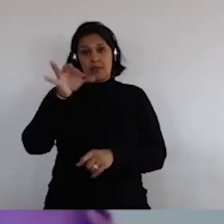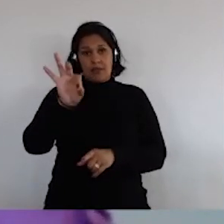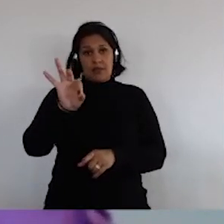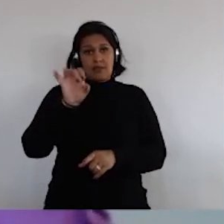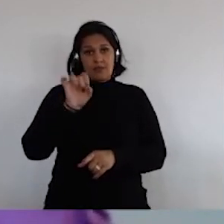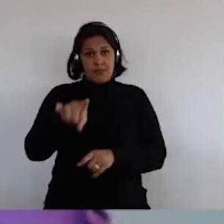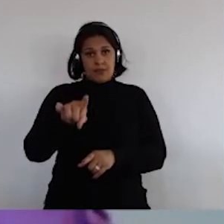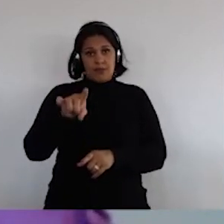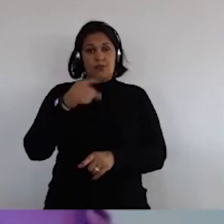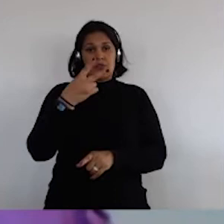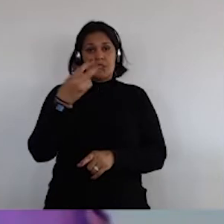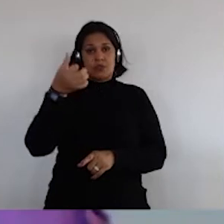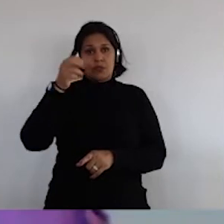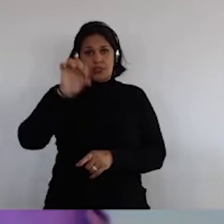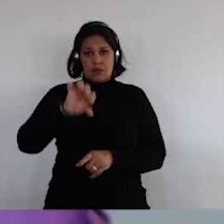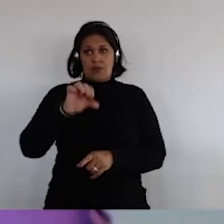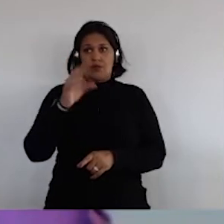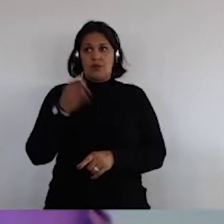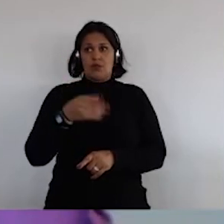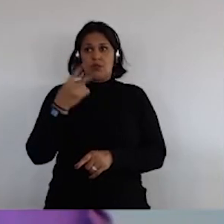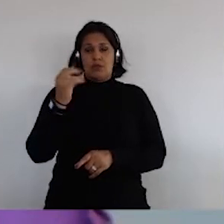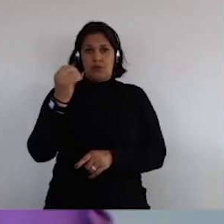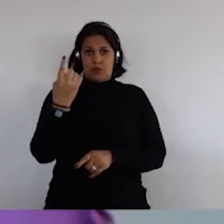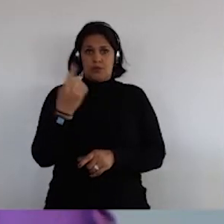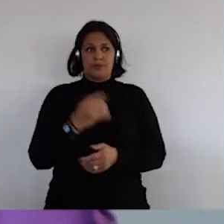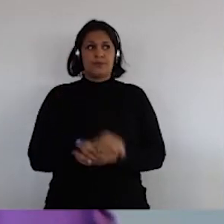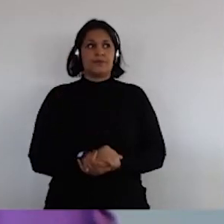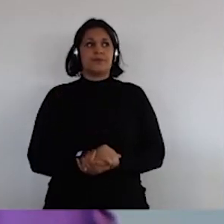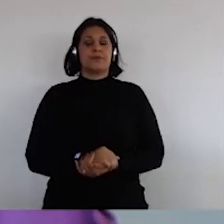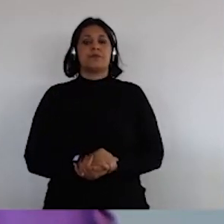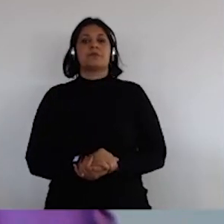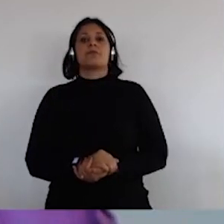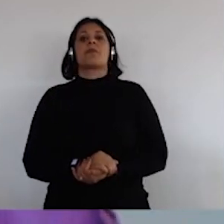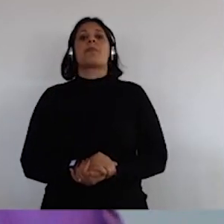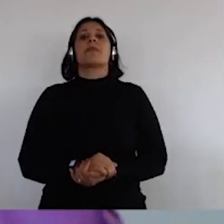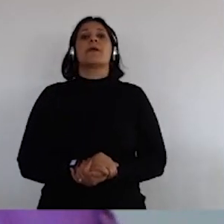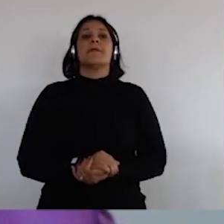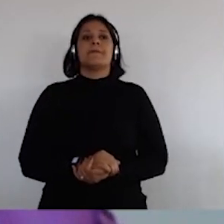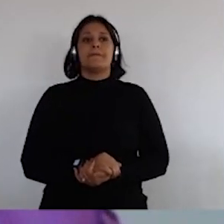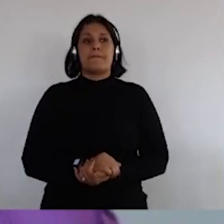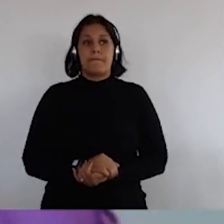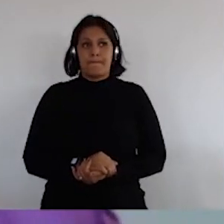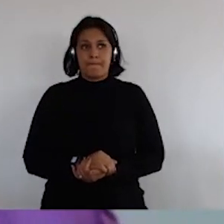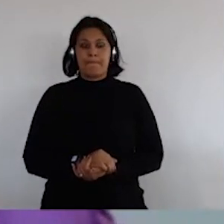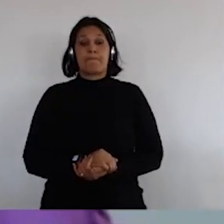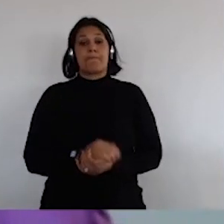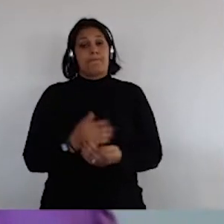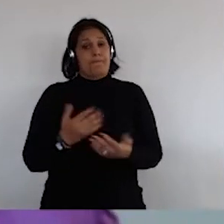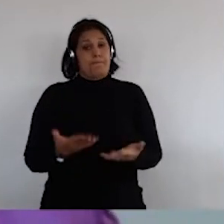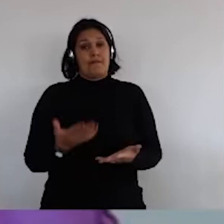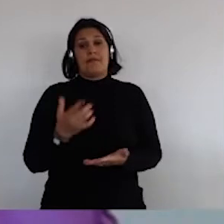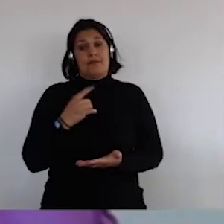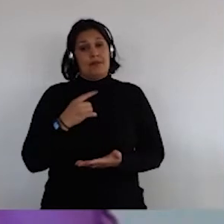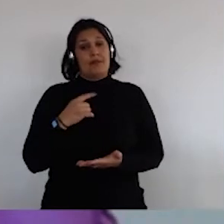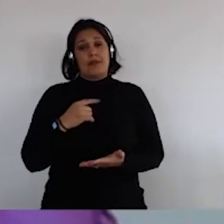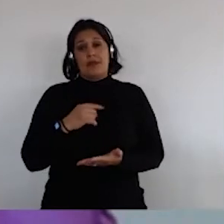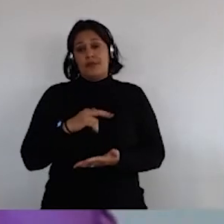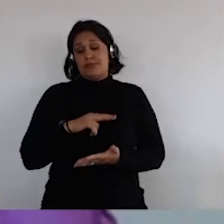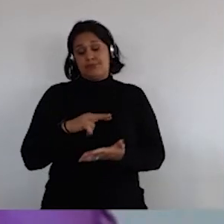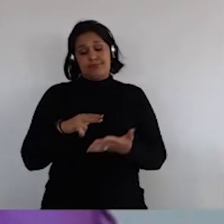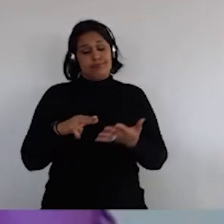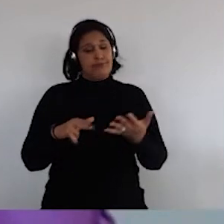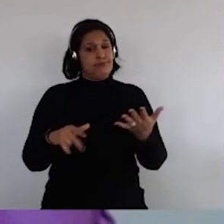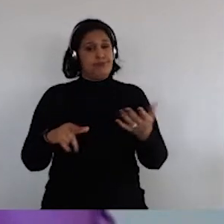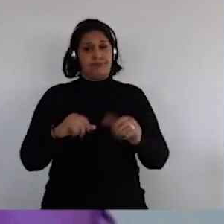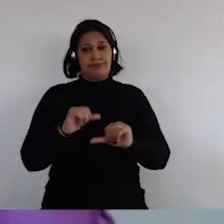de 2001. De forma breve, são muitas as